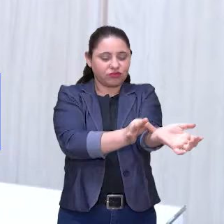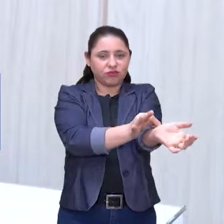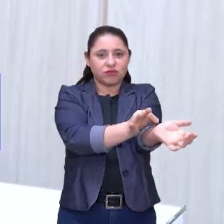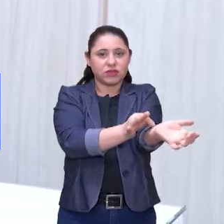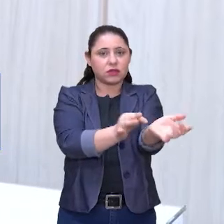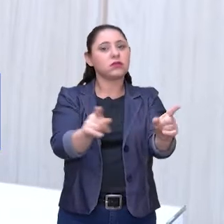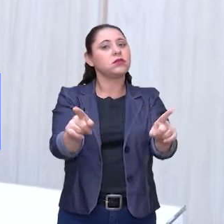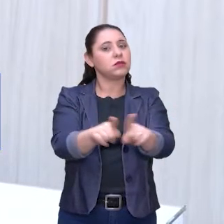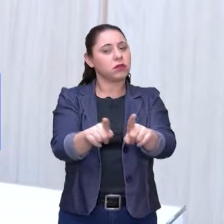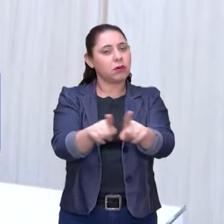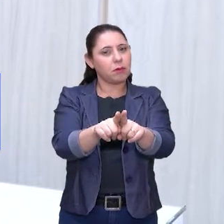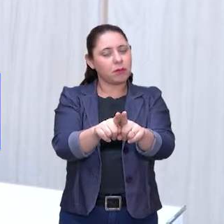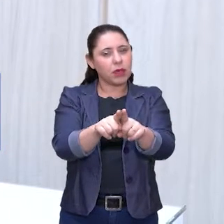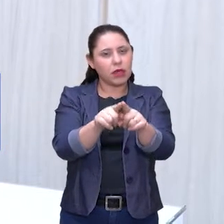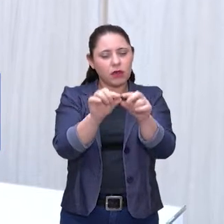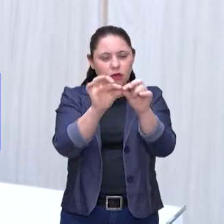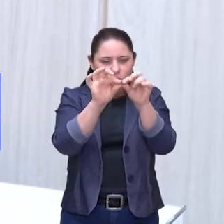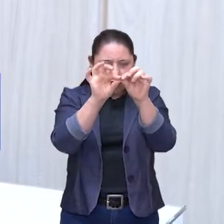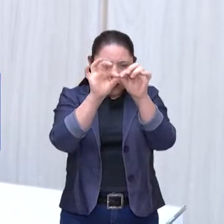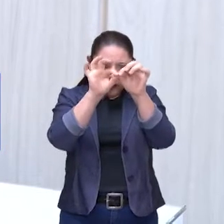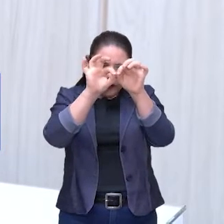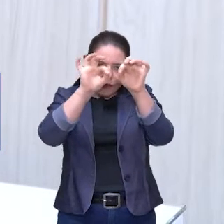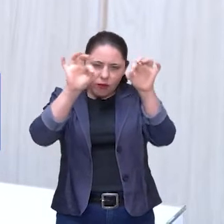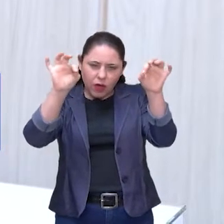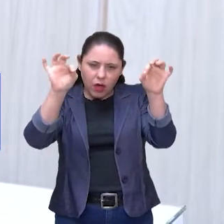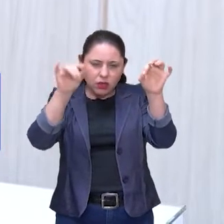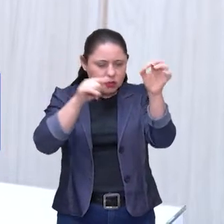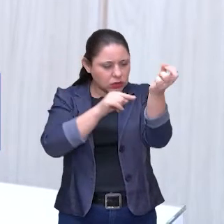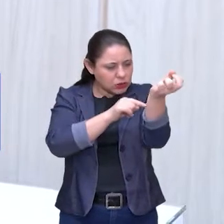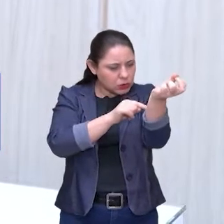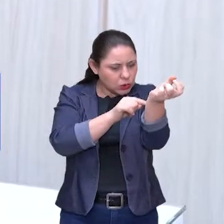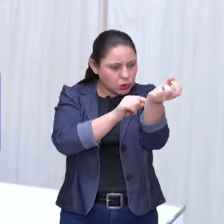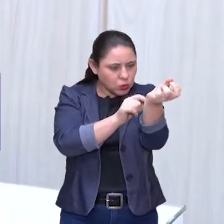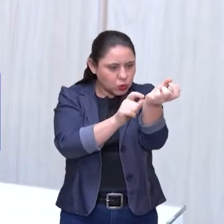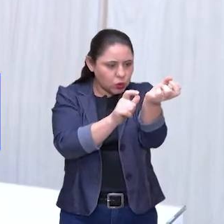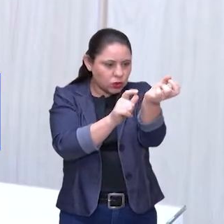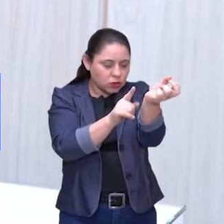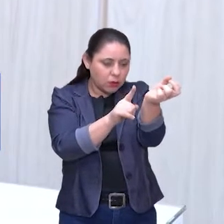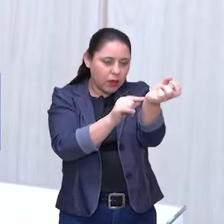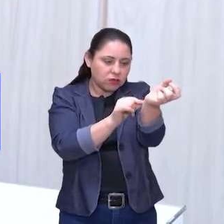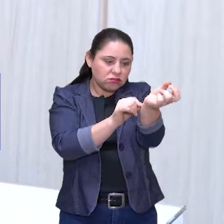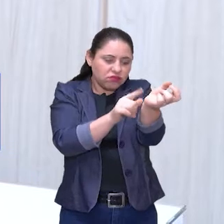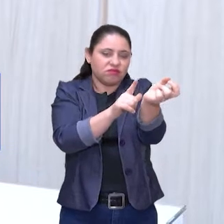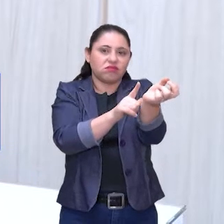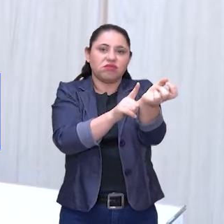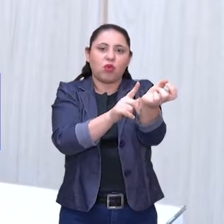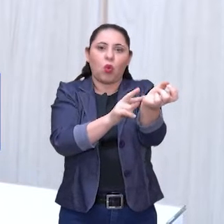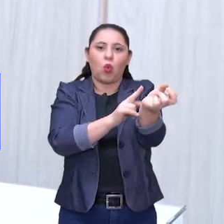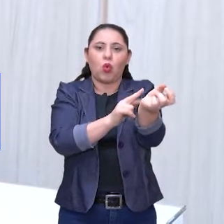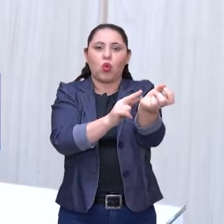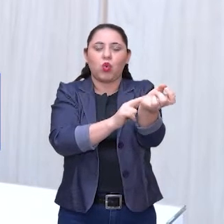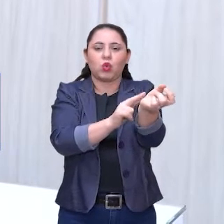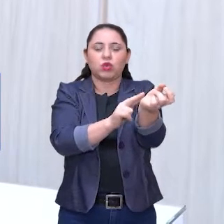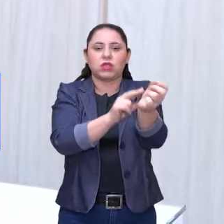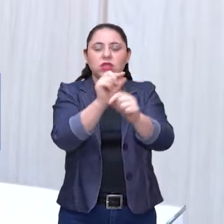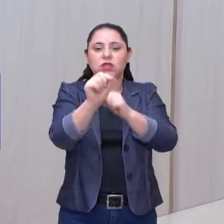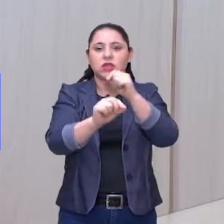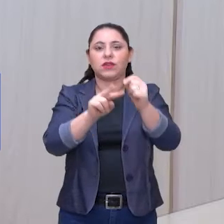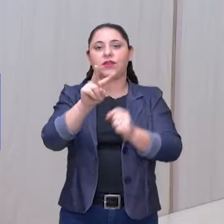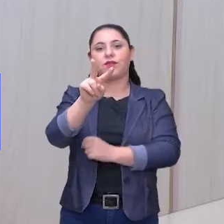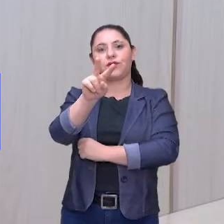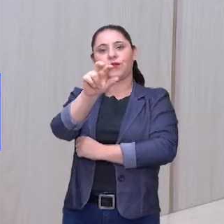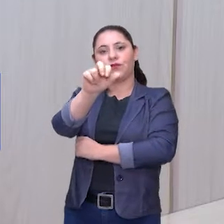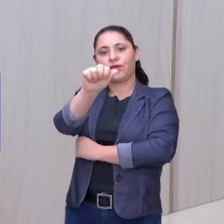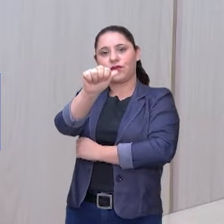doença, existe um acometimento também dos pequenos vasos, às vezes até vasos maiores, mas pequenos vasos,